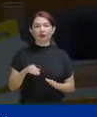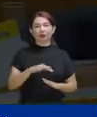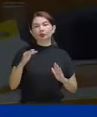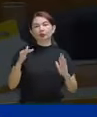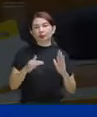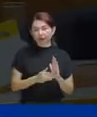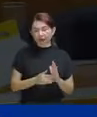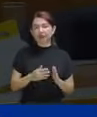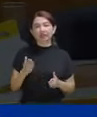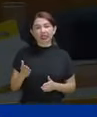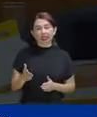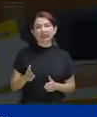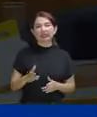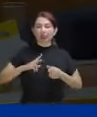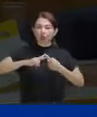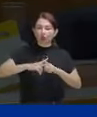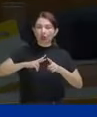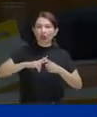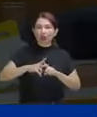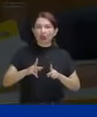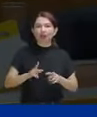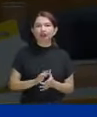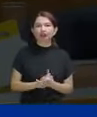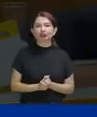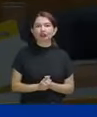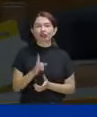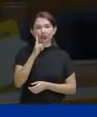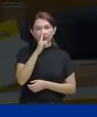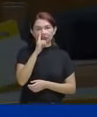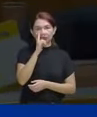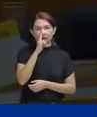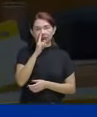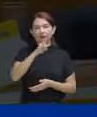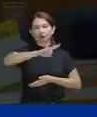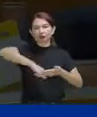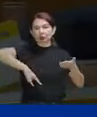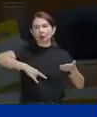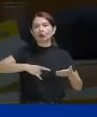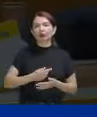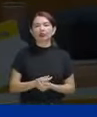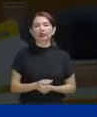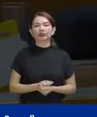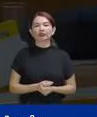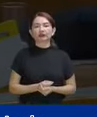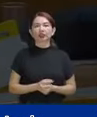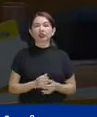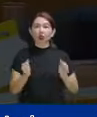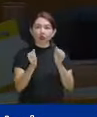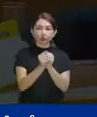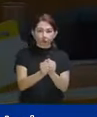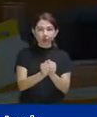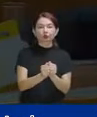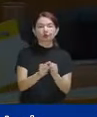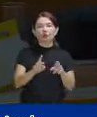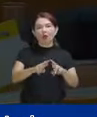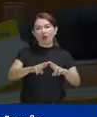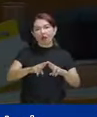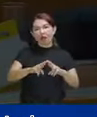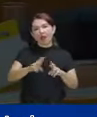recorrente corrigir o defeito na forma da apresentação dos documentos que acompanharam o requerimento